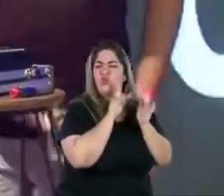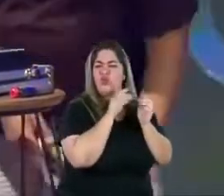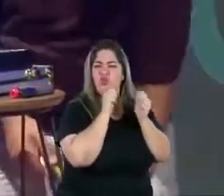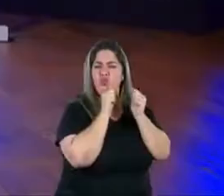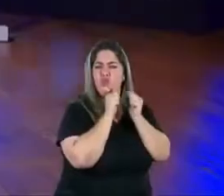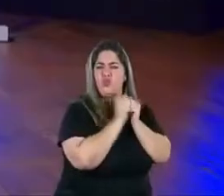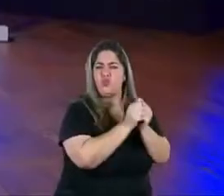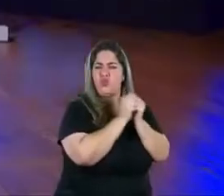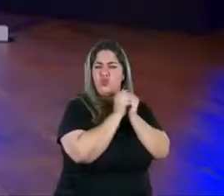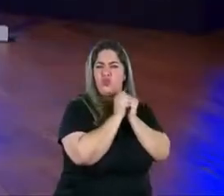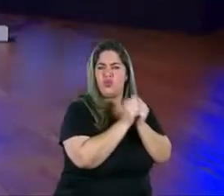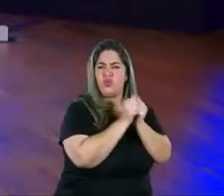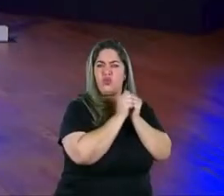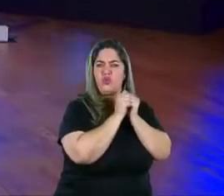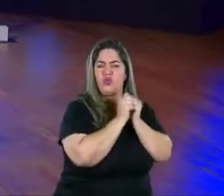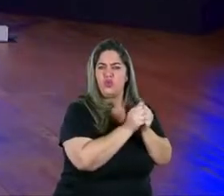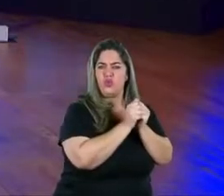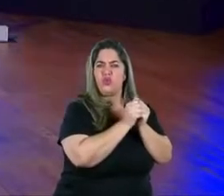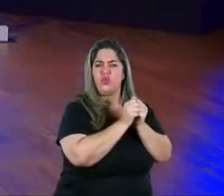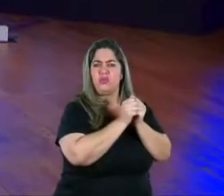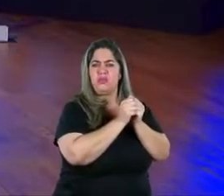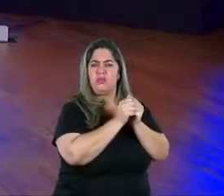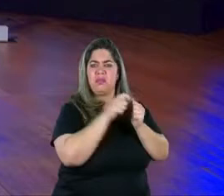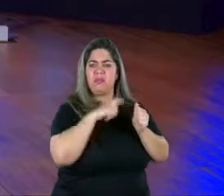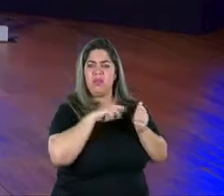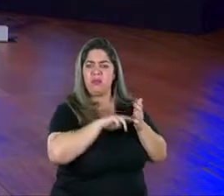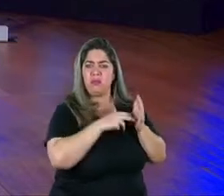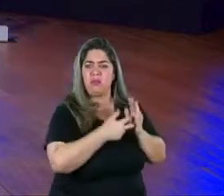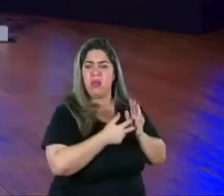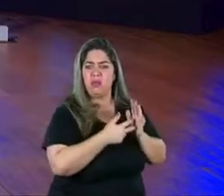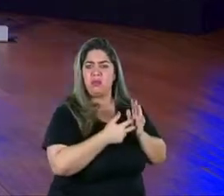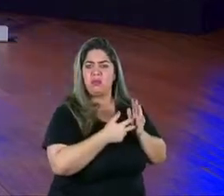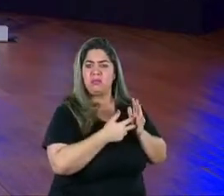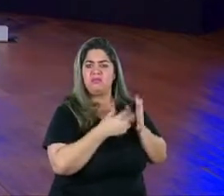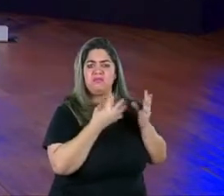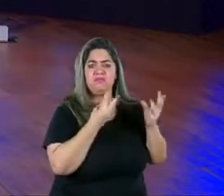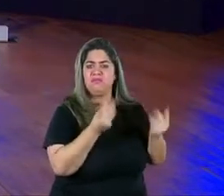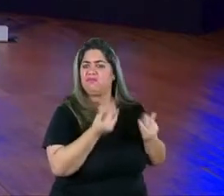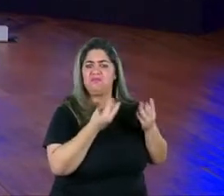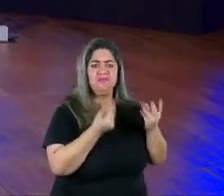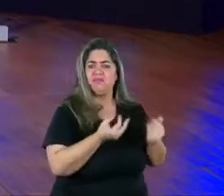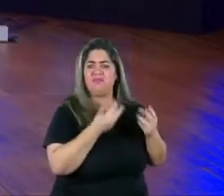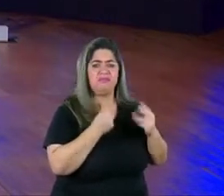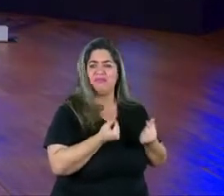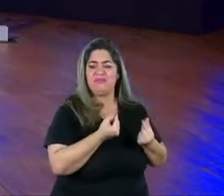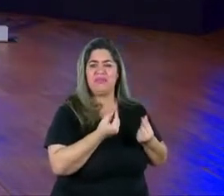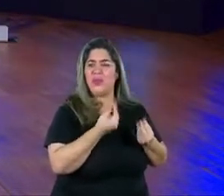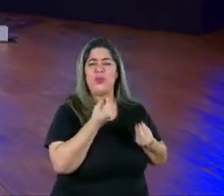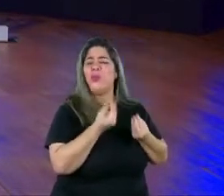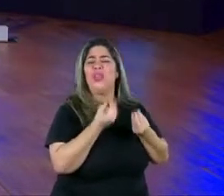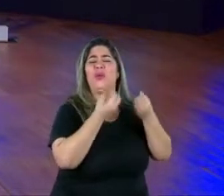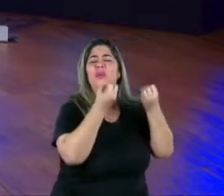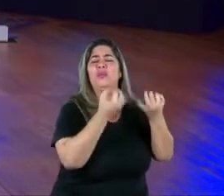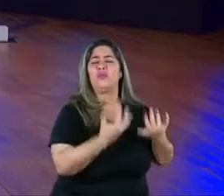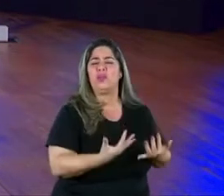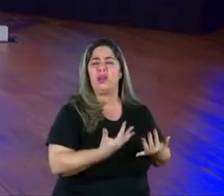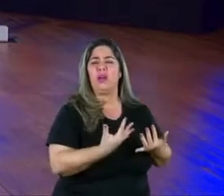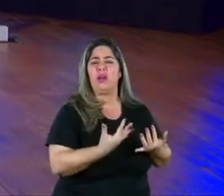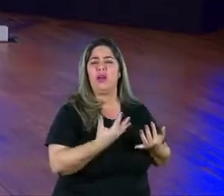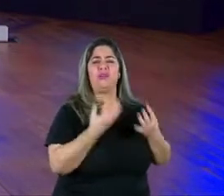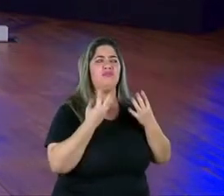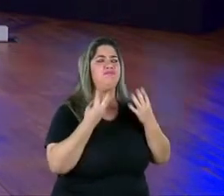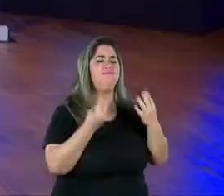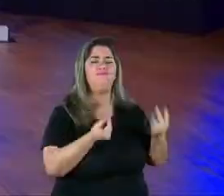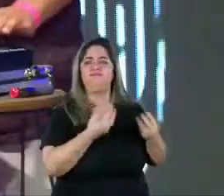simbólica, nu de significados, abstratos. Não se pode dizer, ou não